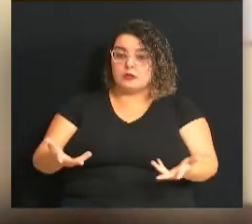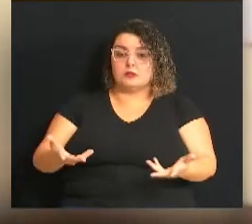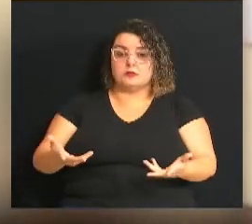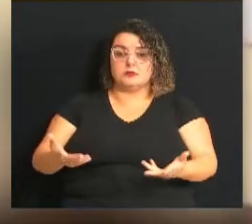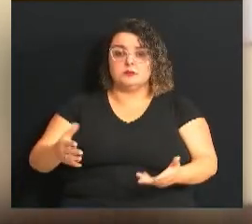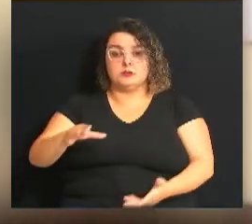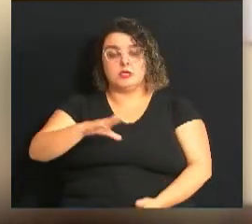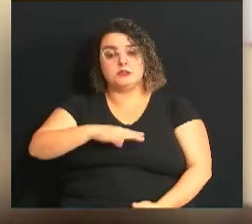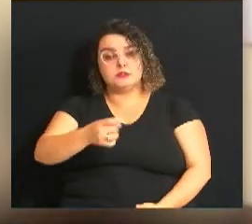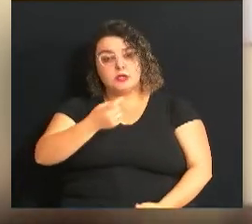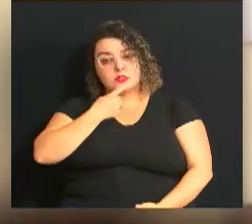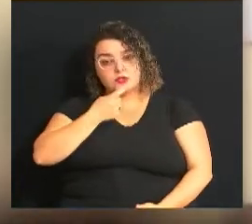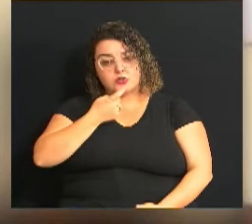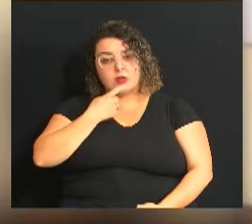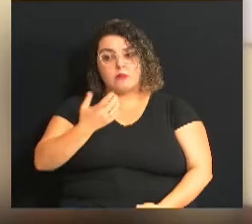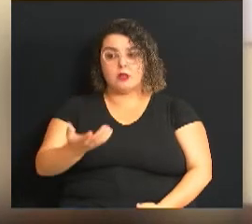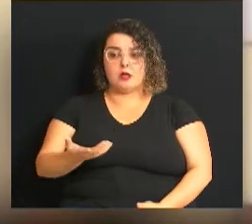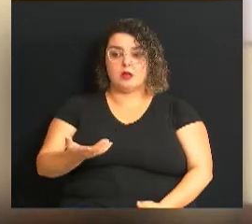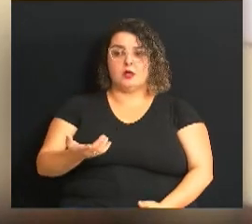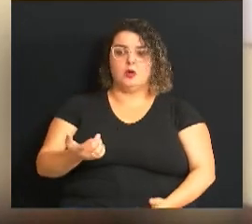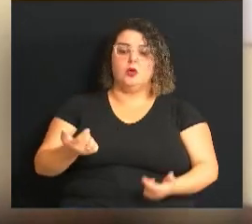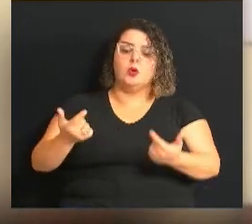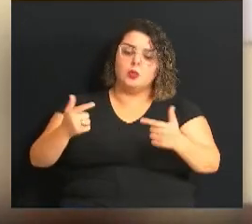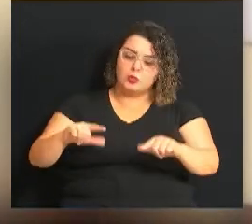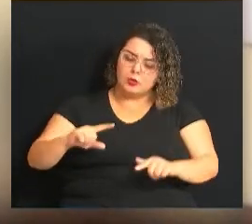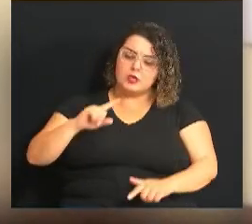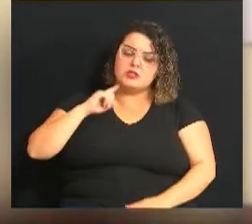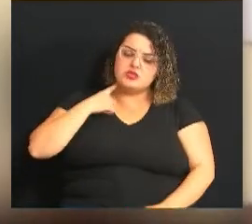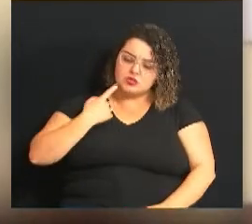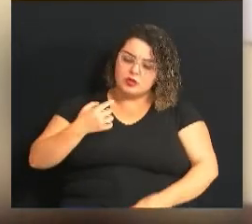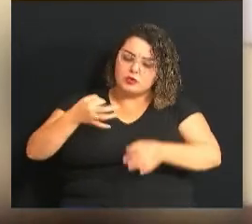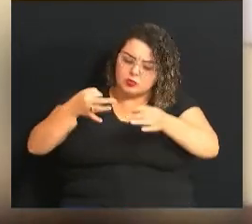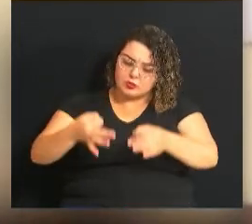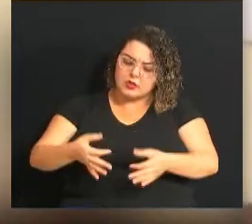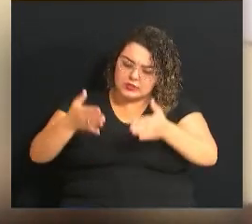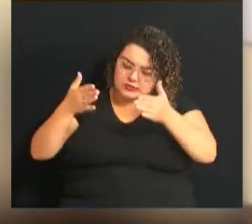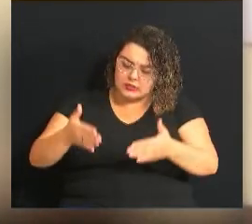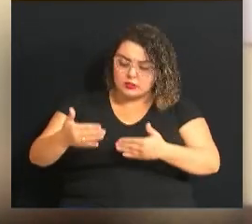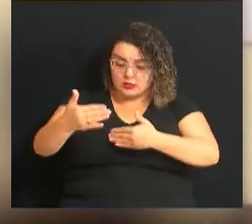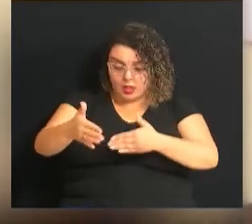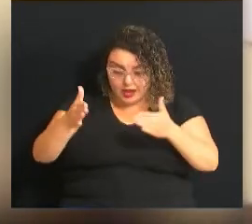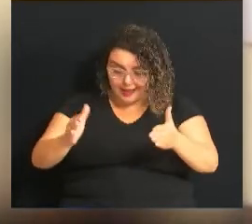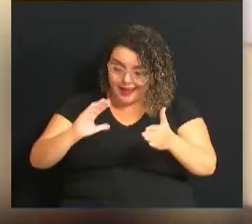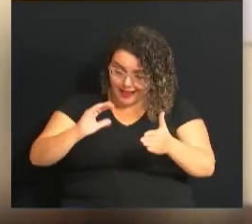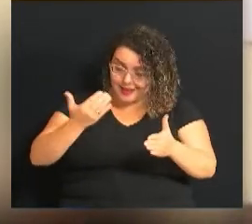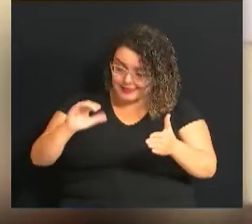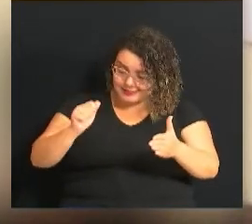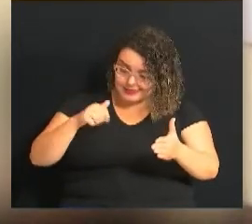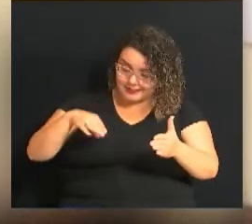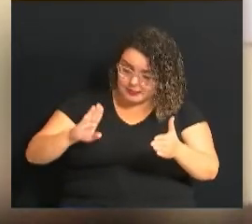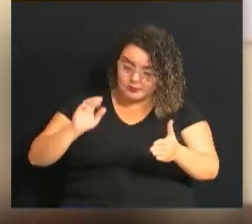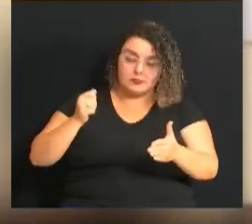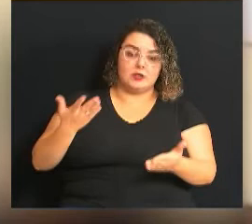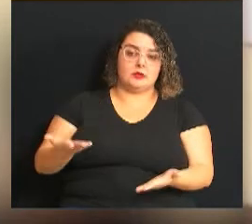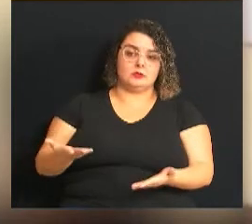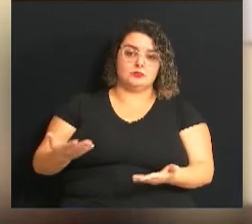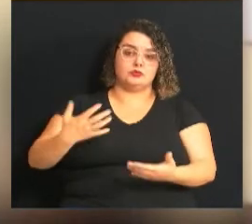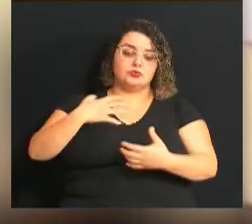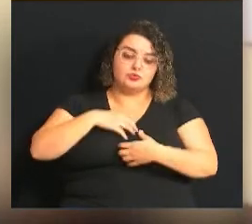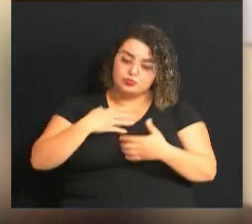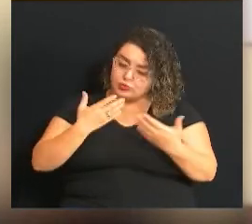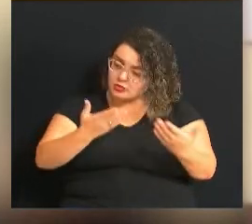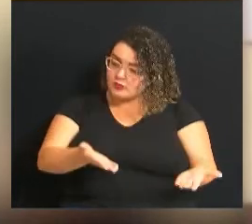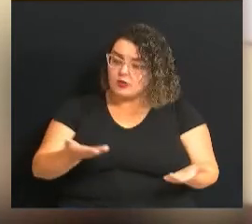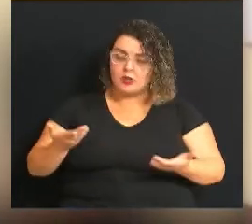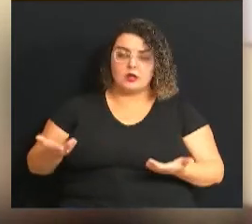de Campinas, que lugar de entulho é no seu devido lugar, que é na caçamba. Porque do jeito que estão fazendo